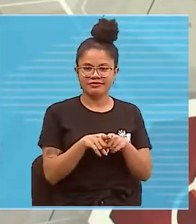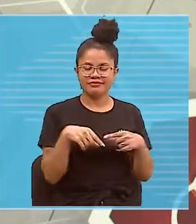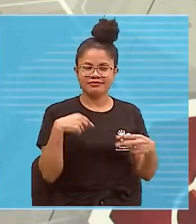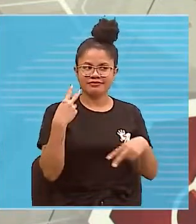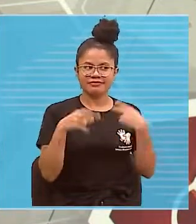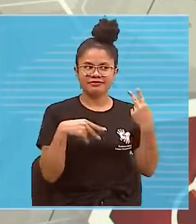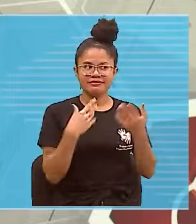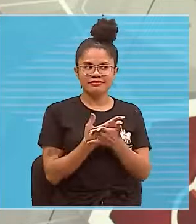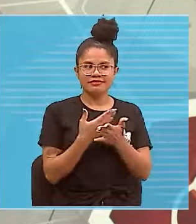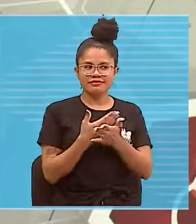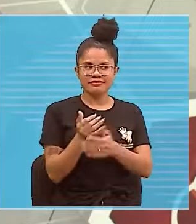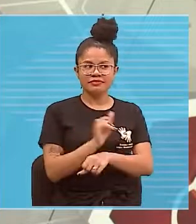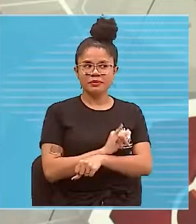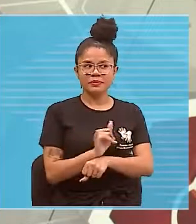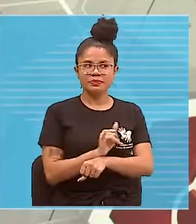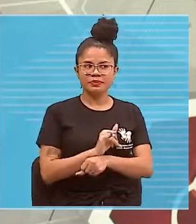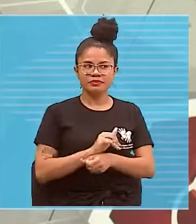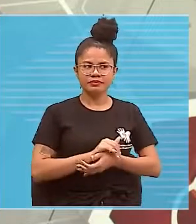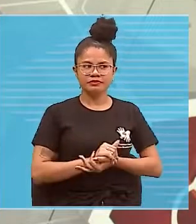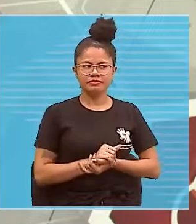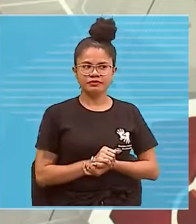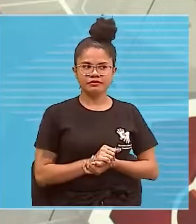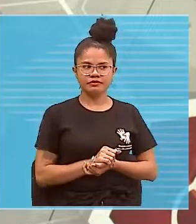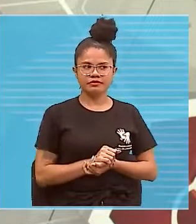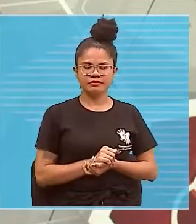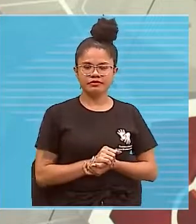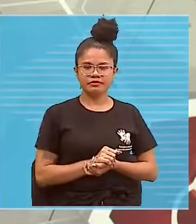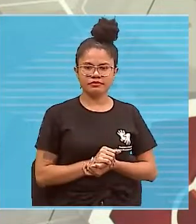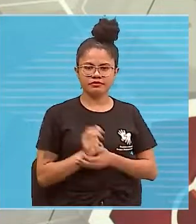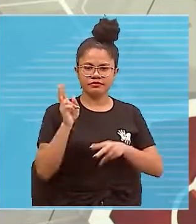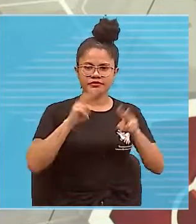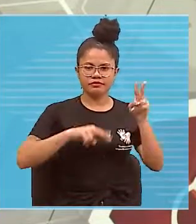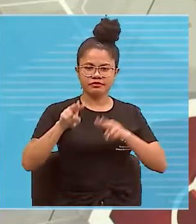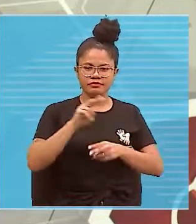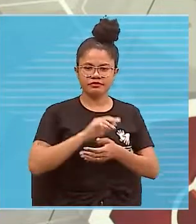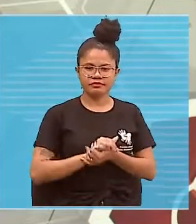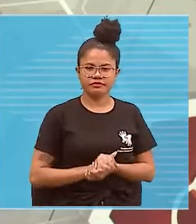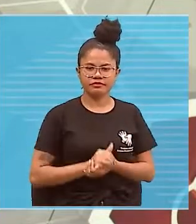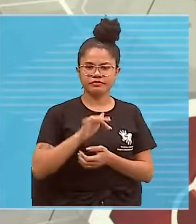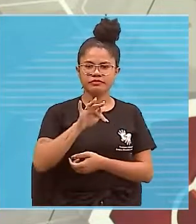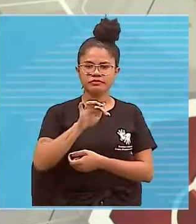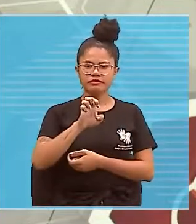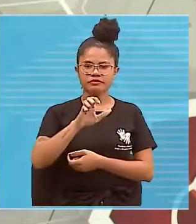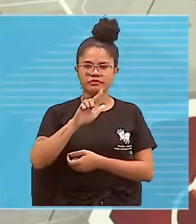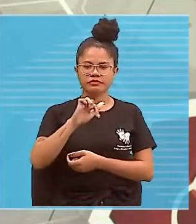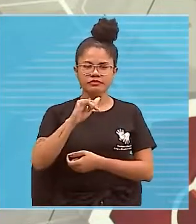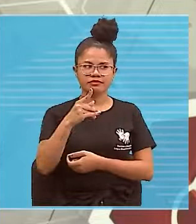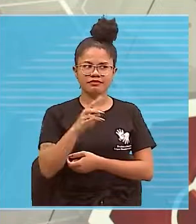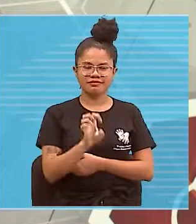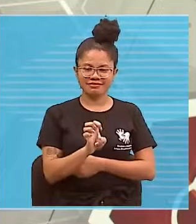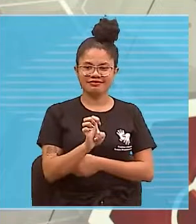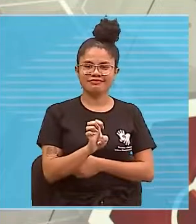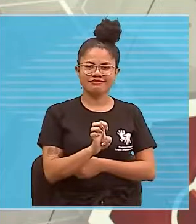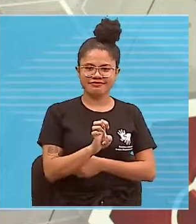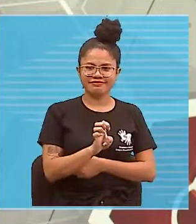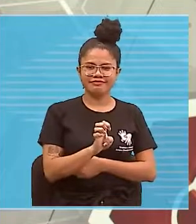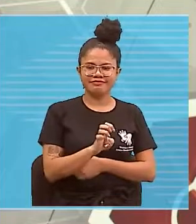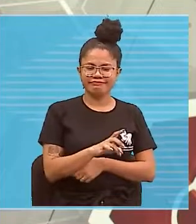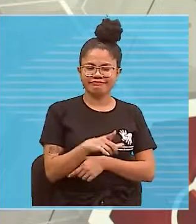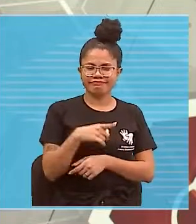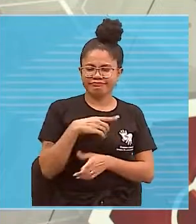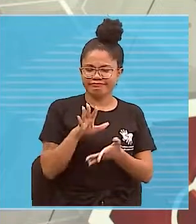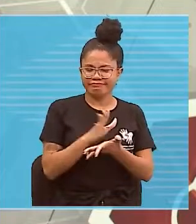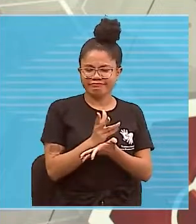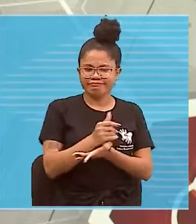pelo YouTube e eu tô vendo aqui o Felipe Adriano não sei se ainda estão por aí tem uma galera que assisti aula pelo